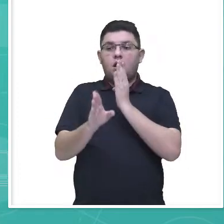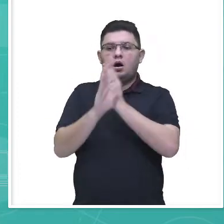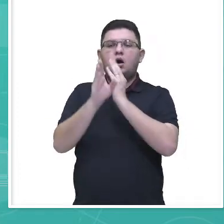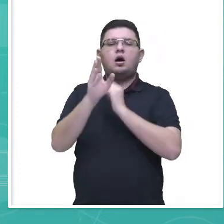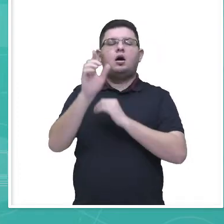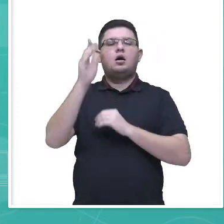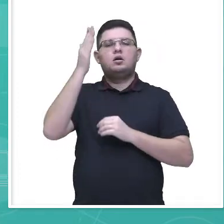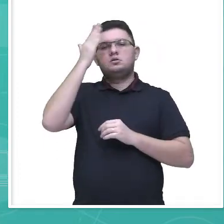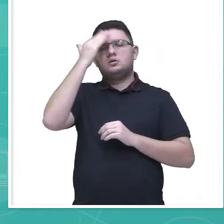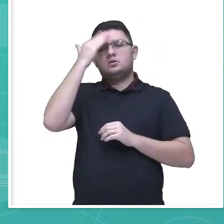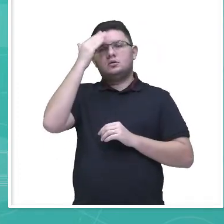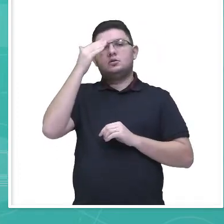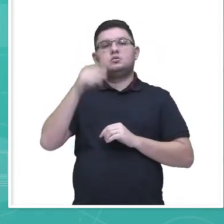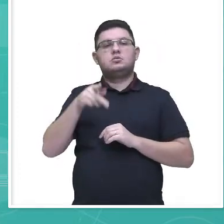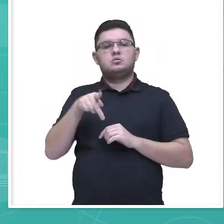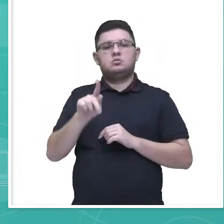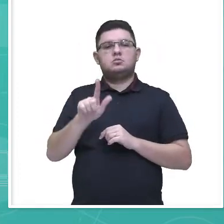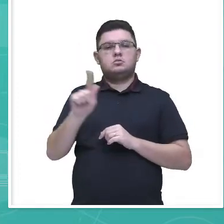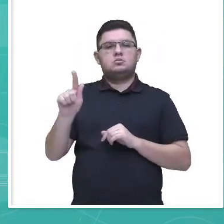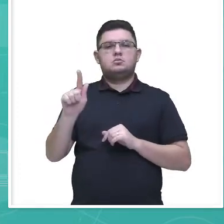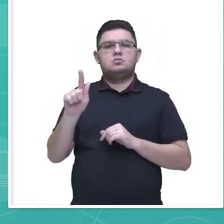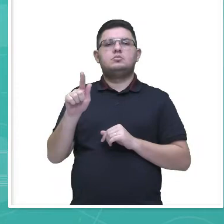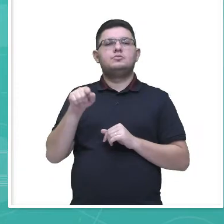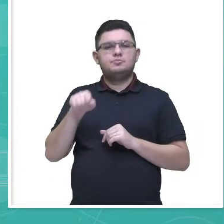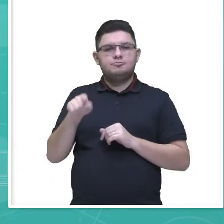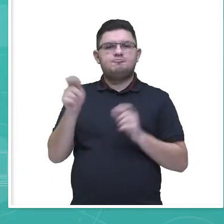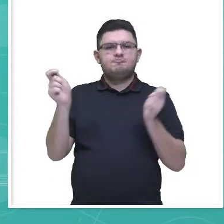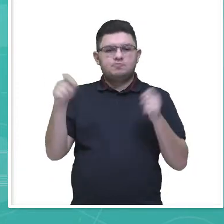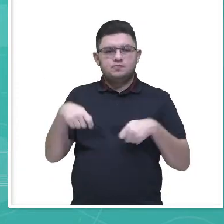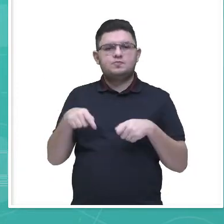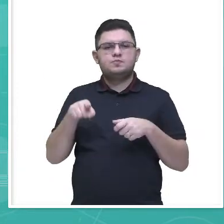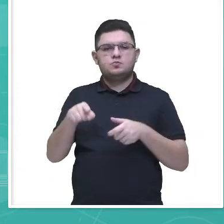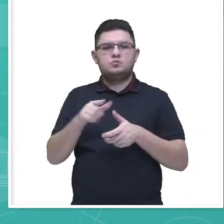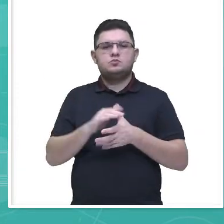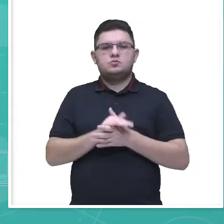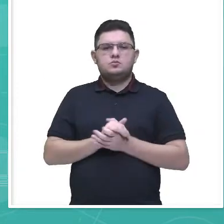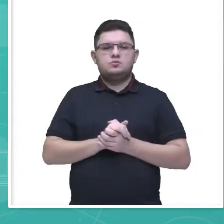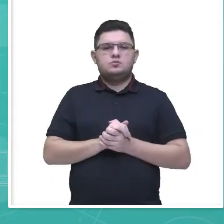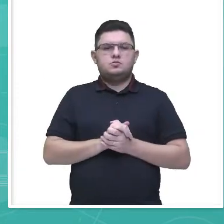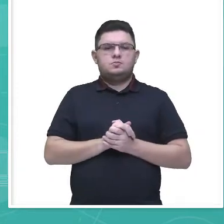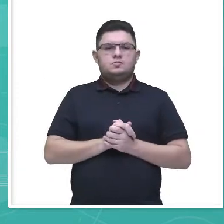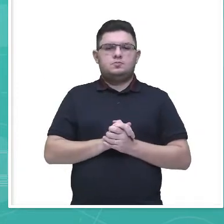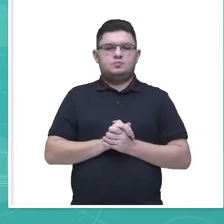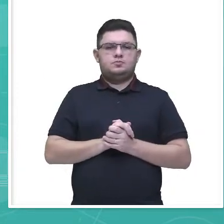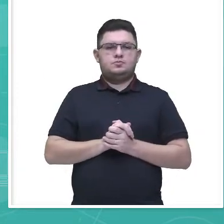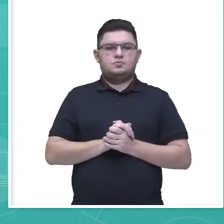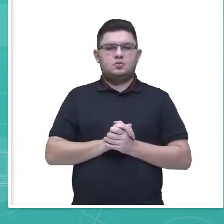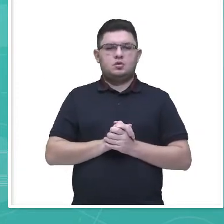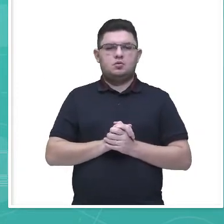quantos gramas tem naquela quantidade ali que está apresentada na questão.